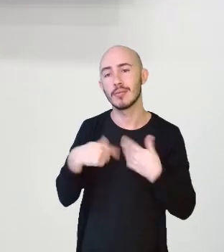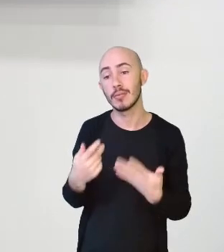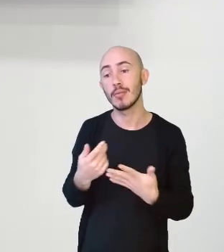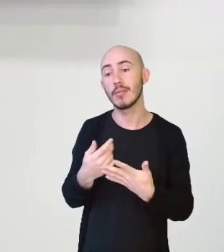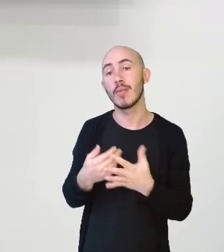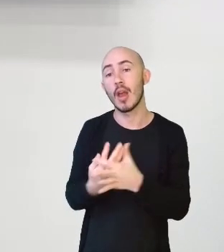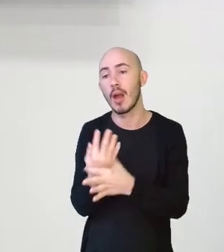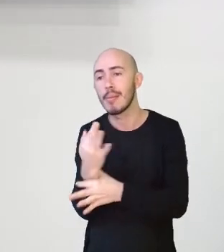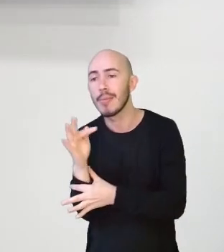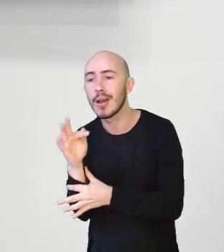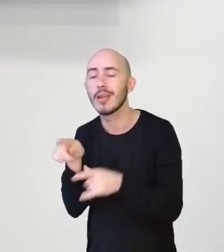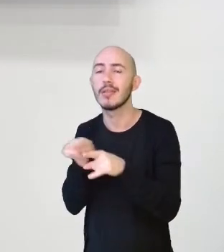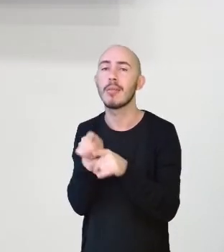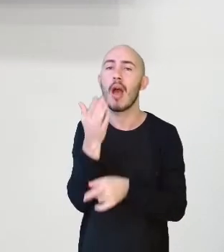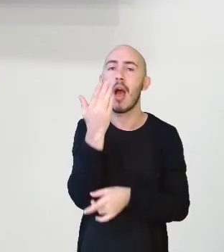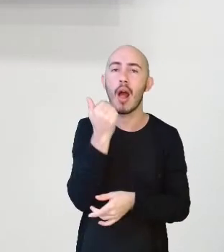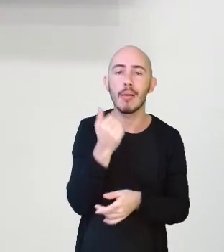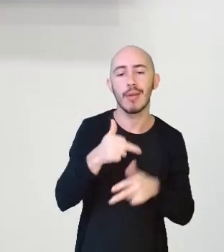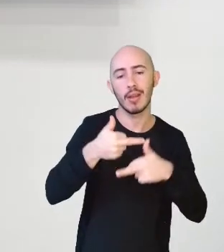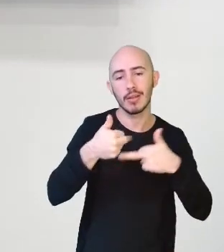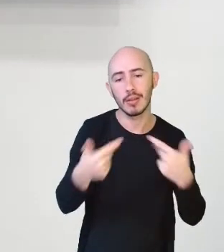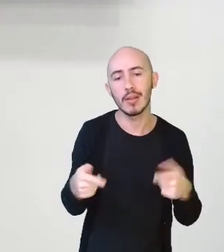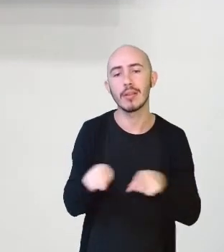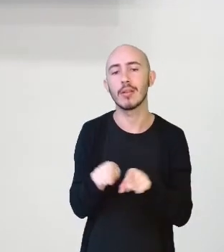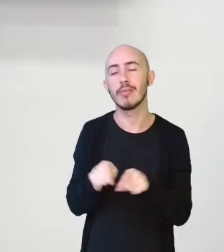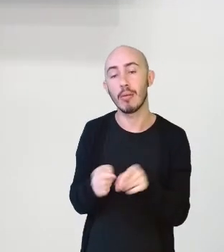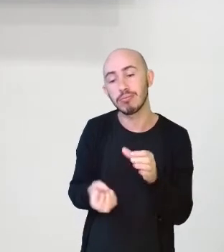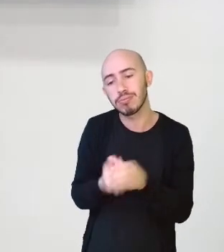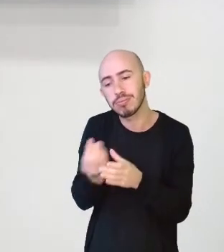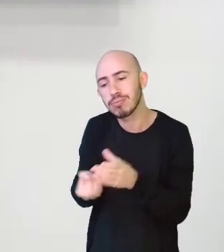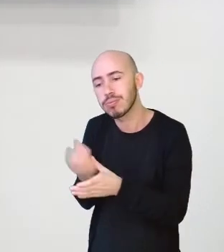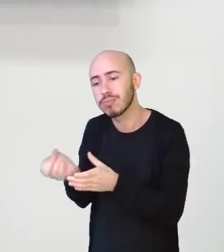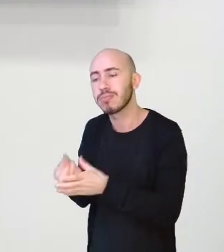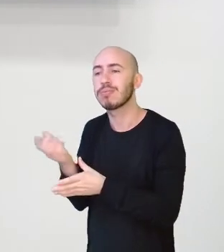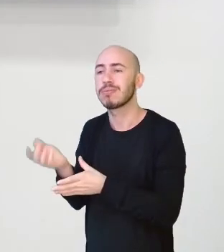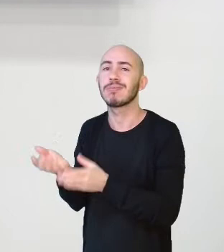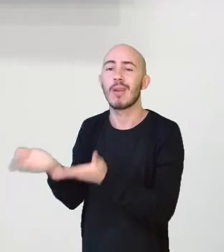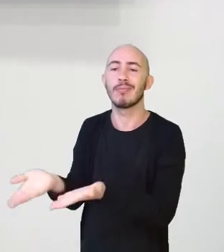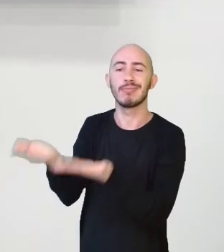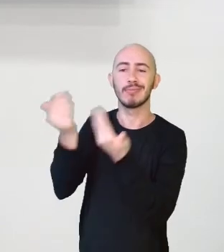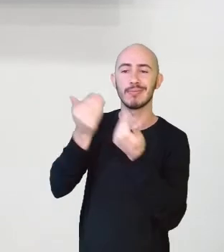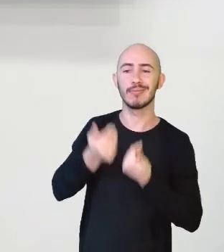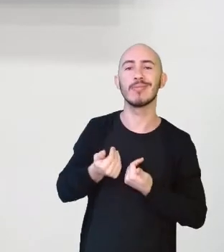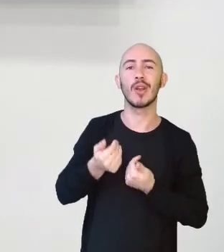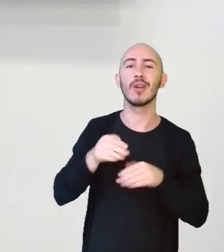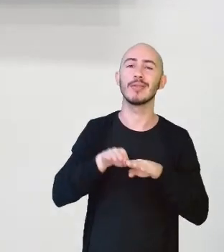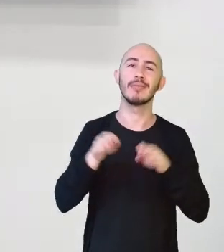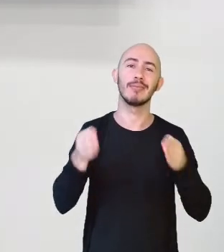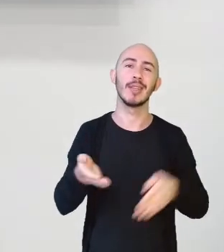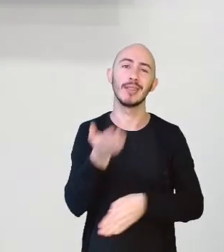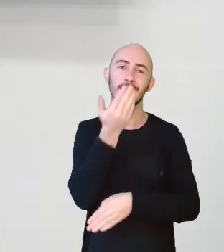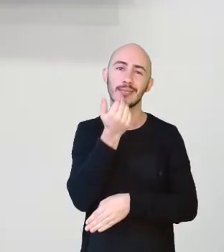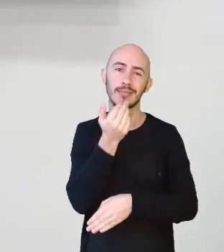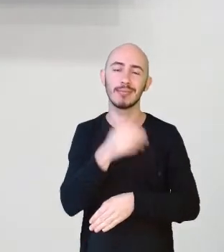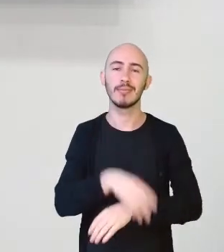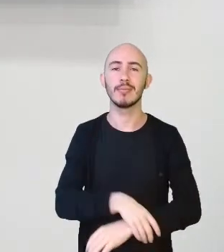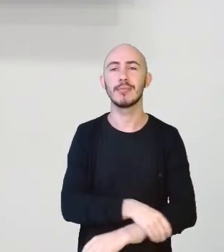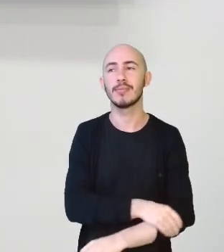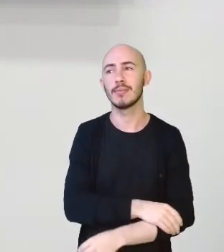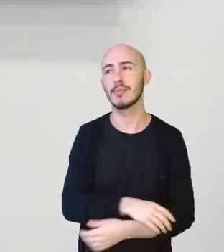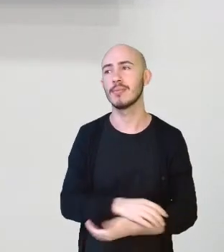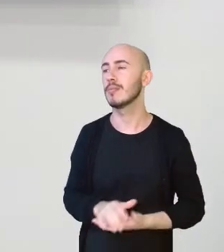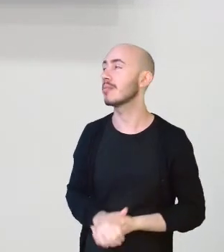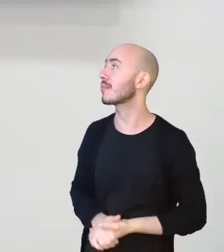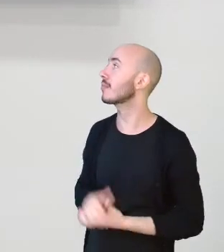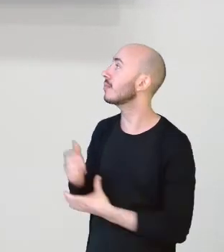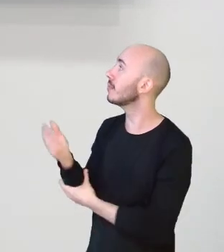plantas, para que os alimentos, eles nasçam, né, sejam produzidos e cheguem até a nossa mesa. Temos aí